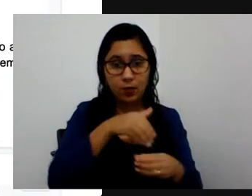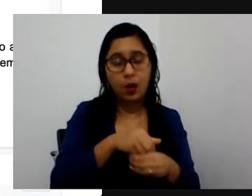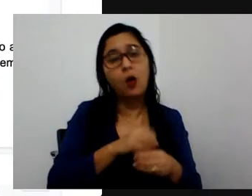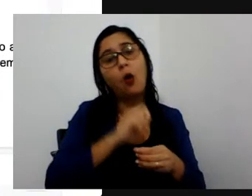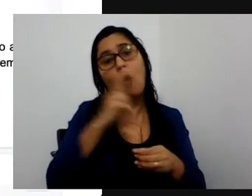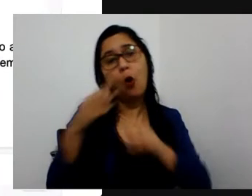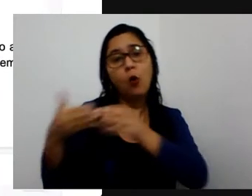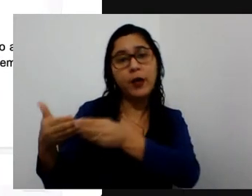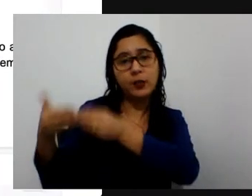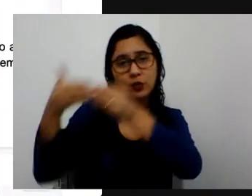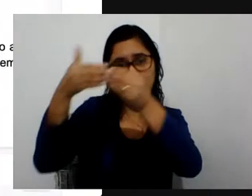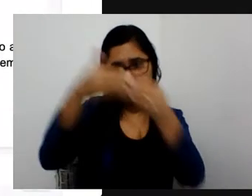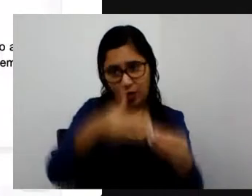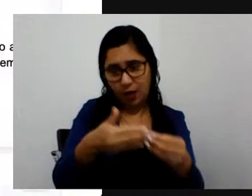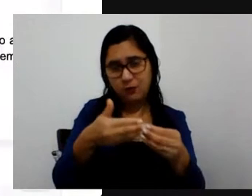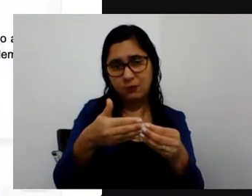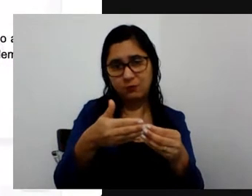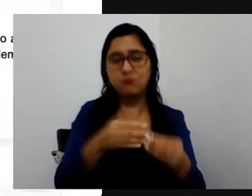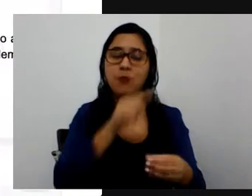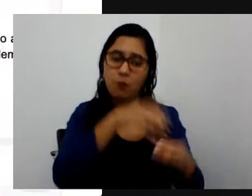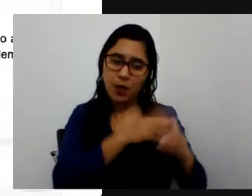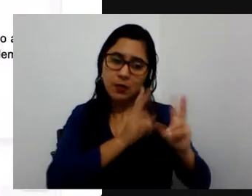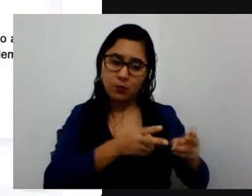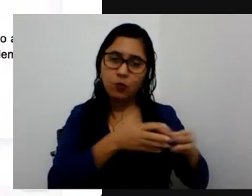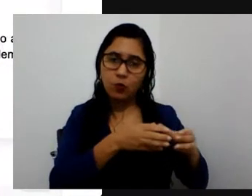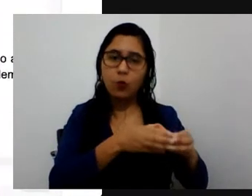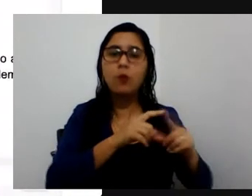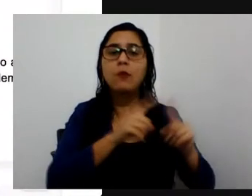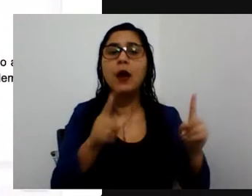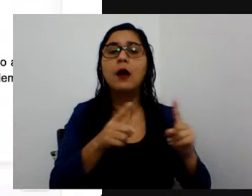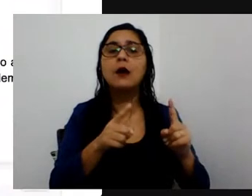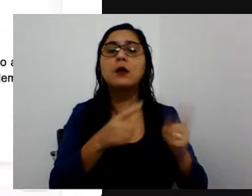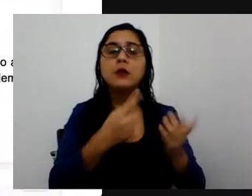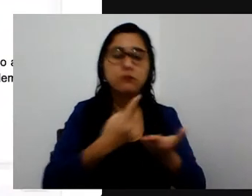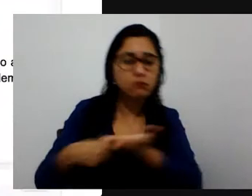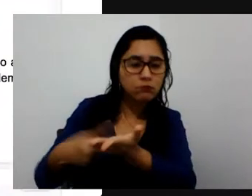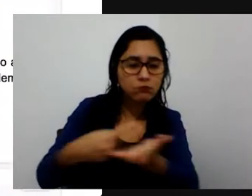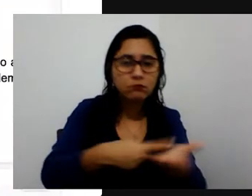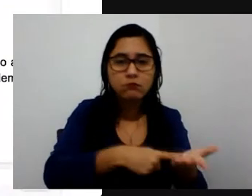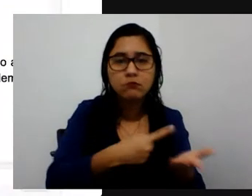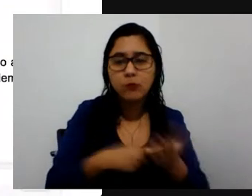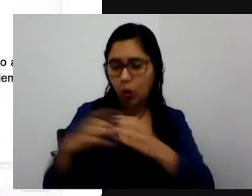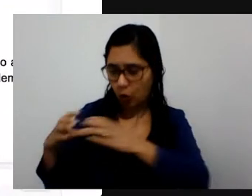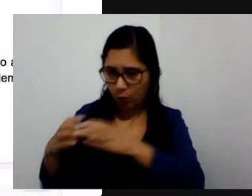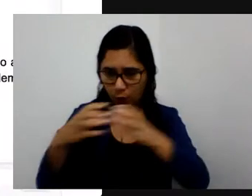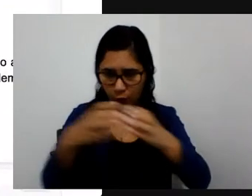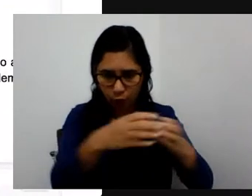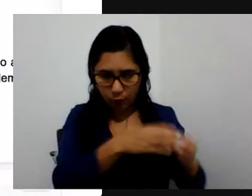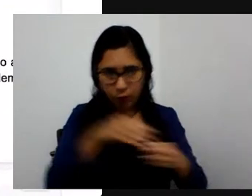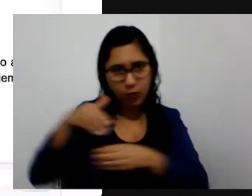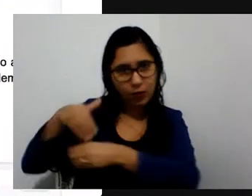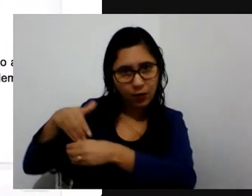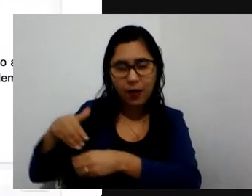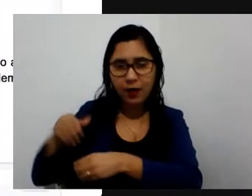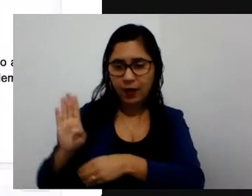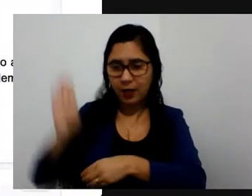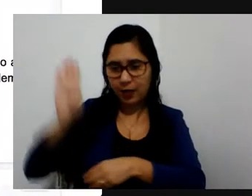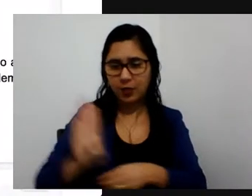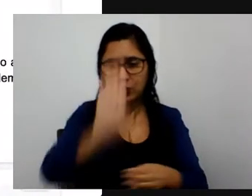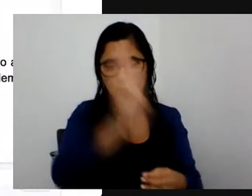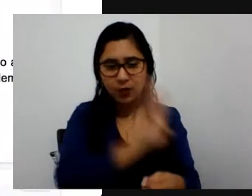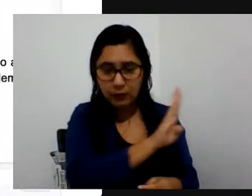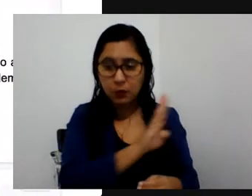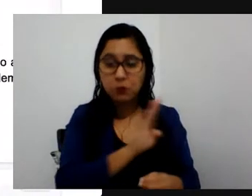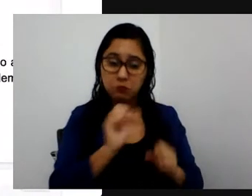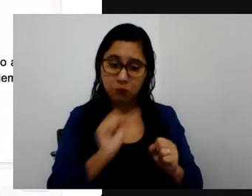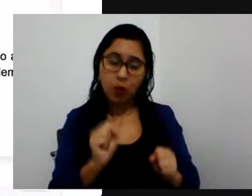indicados pela Comissão Eleitoral, mas sempre definidos em comum acordo com as candidaturas, que poderão ter ou solicitar